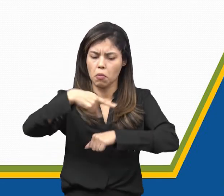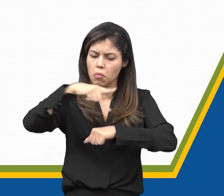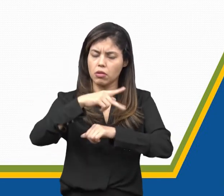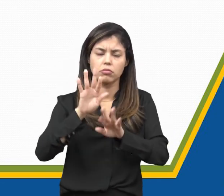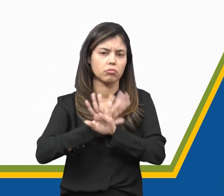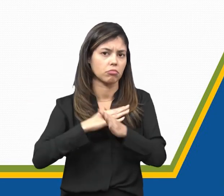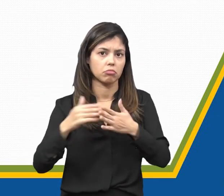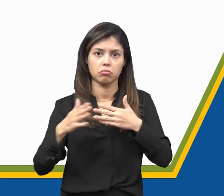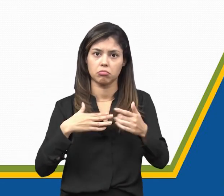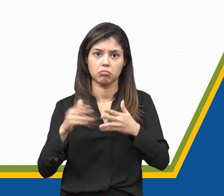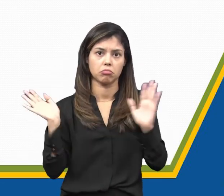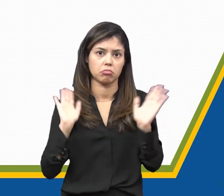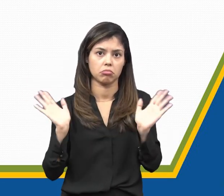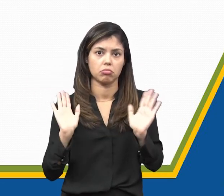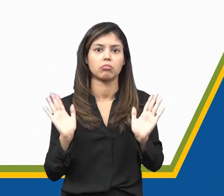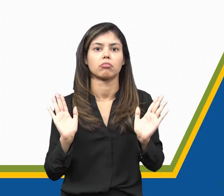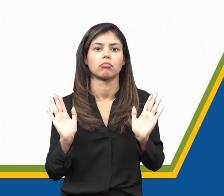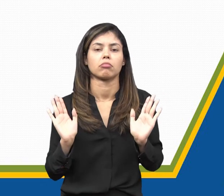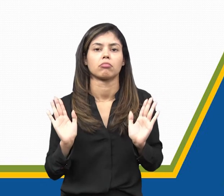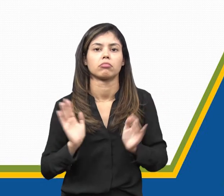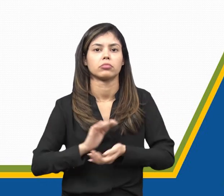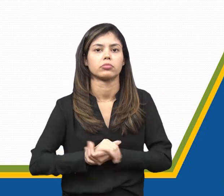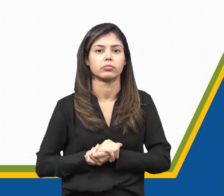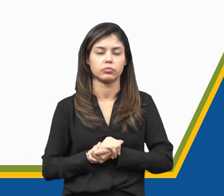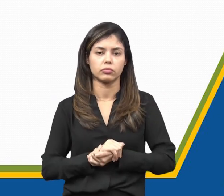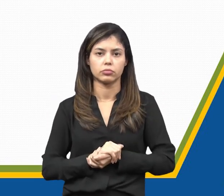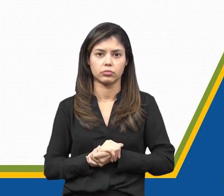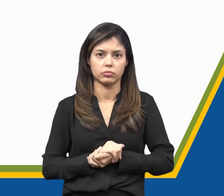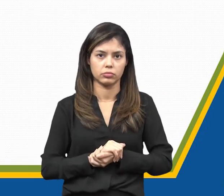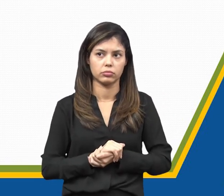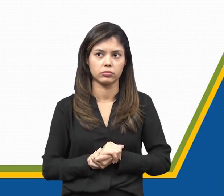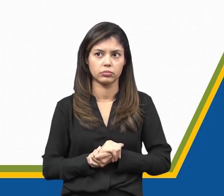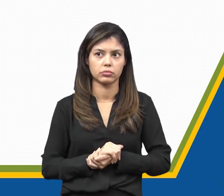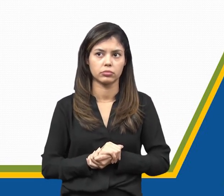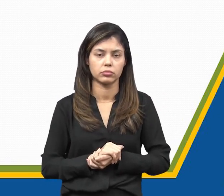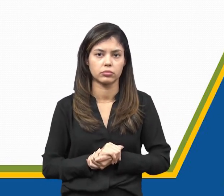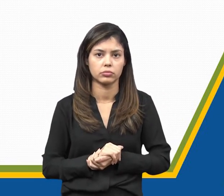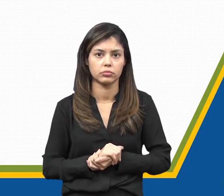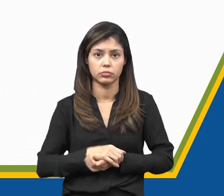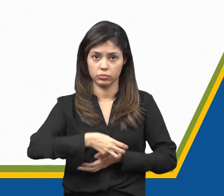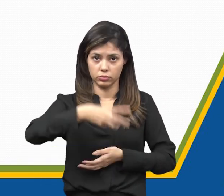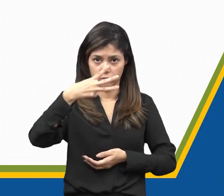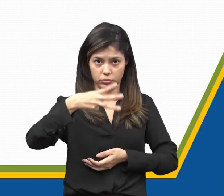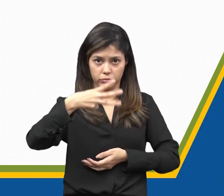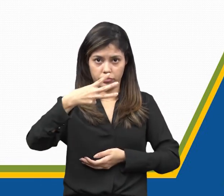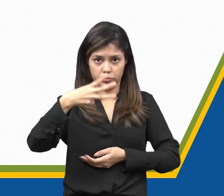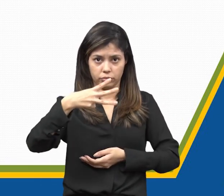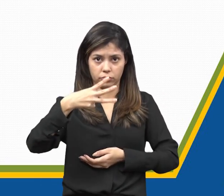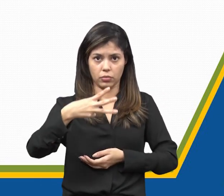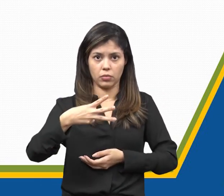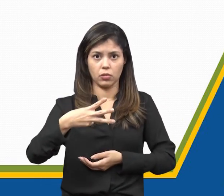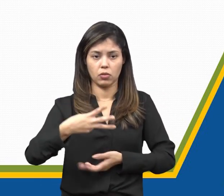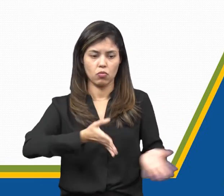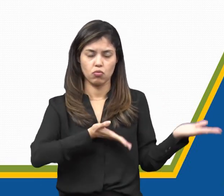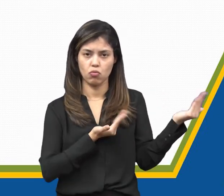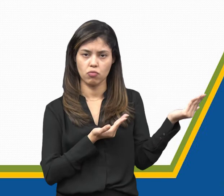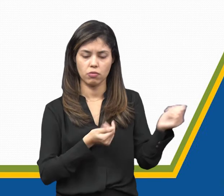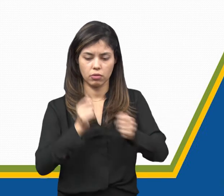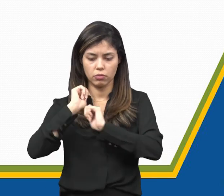Alguns países vão falar teléfono, outros países vão falar móvel. Terceiro cartaz, temos aí um rapaz